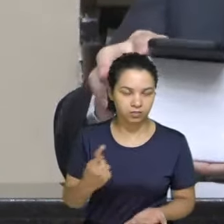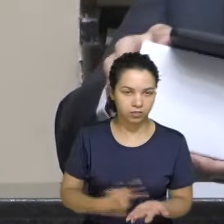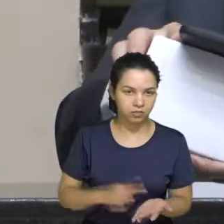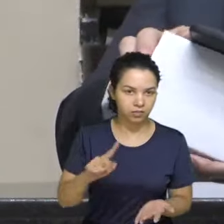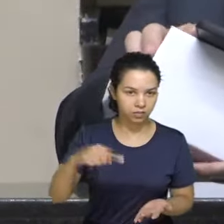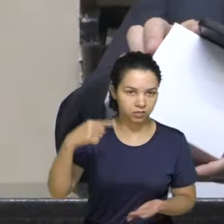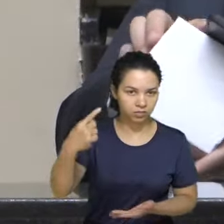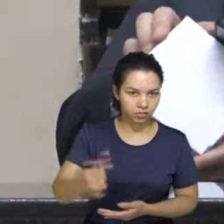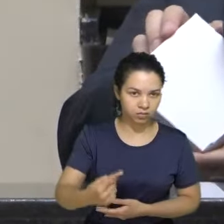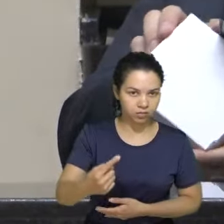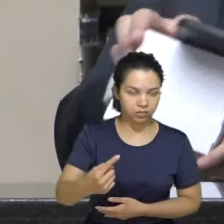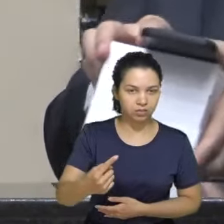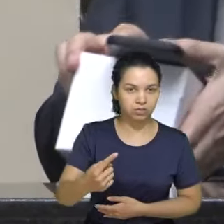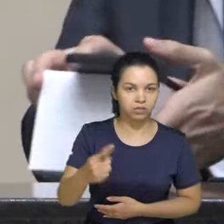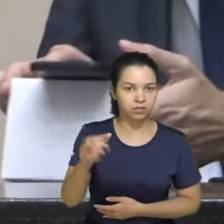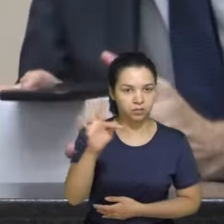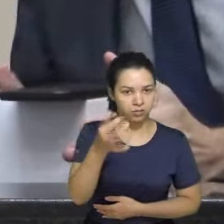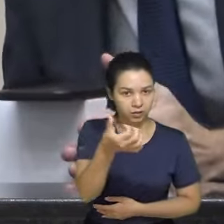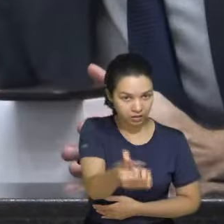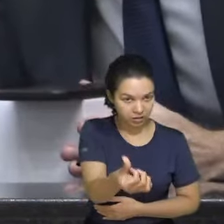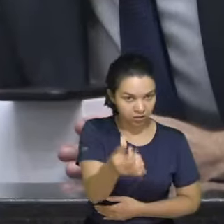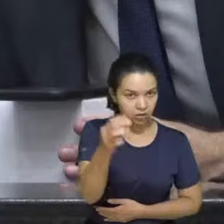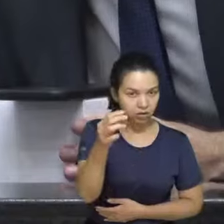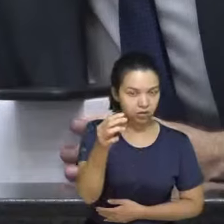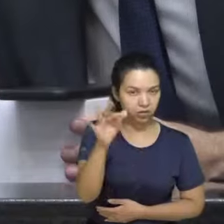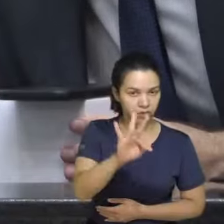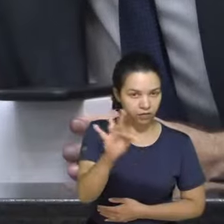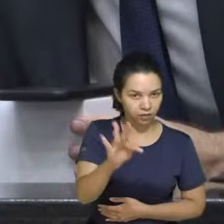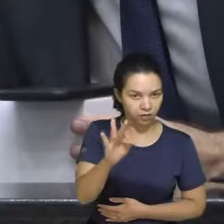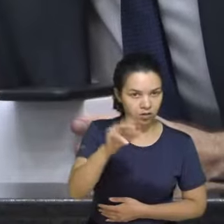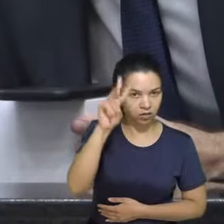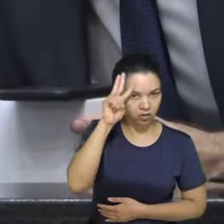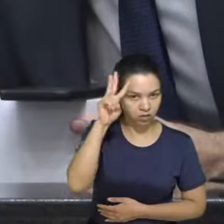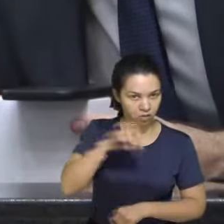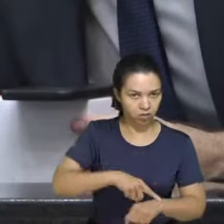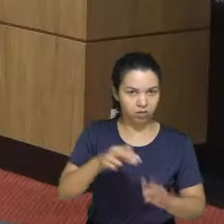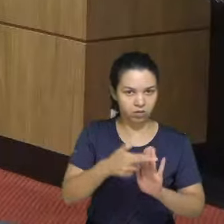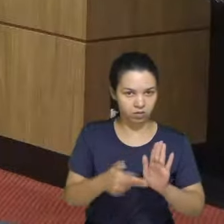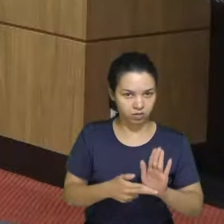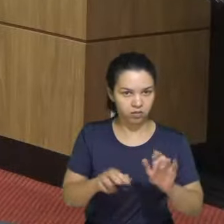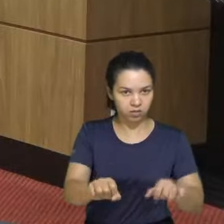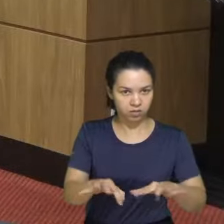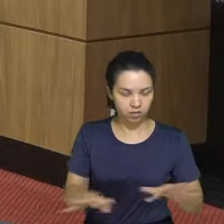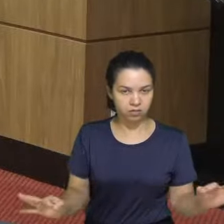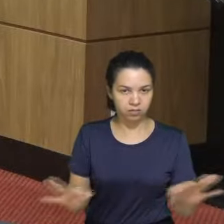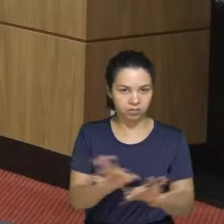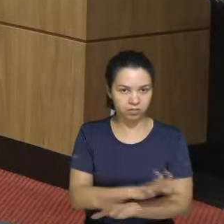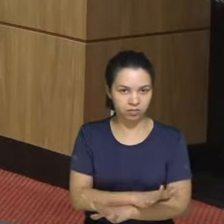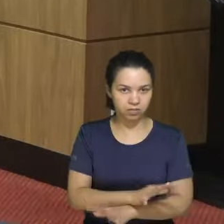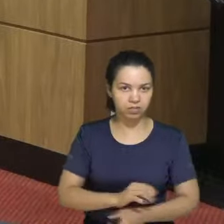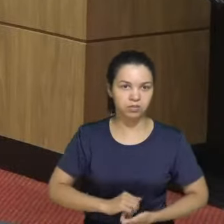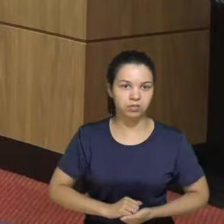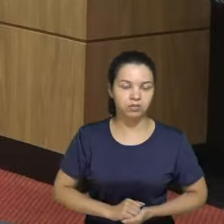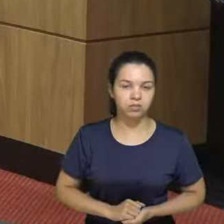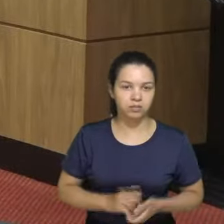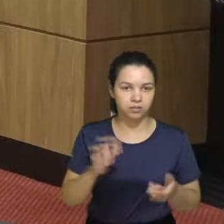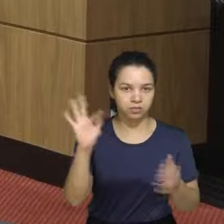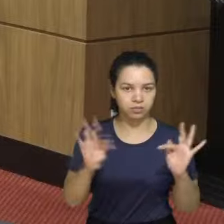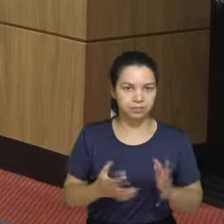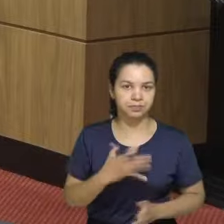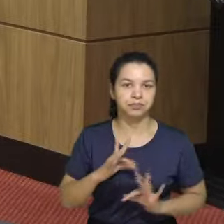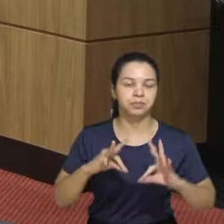dia 6 de fevereiro de 2024, no horário regimental. Está encerrada a presente sessão. Feliz Natal a